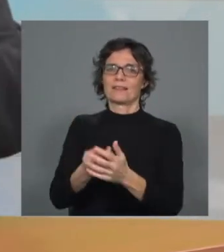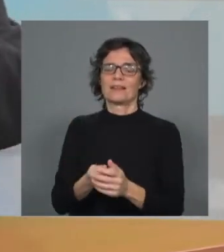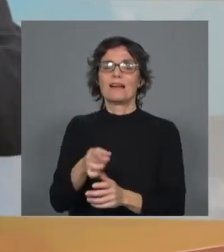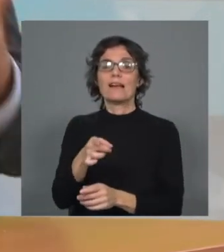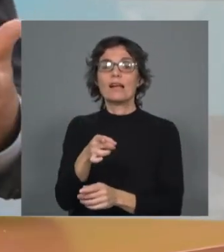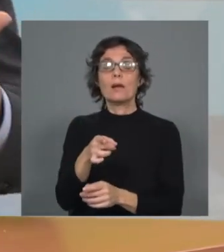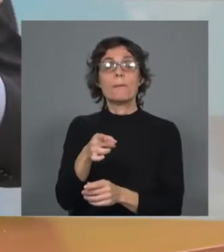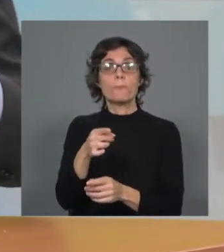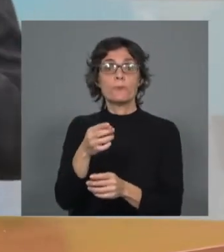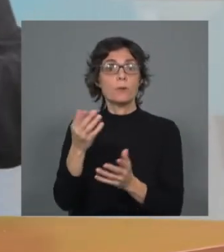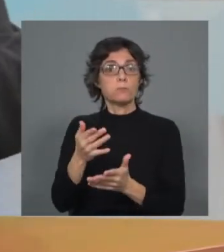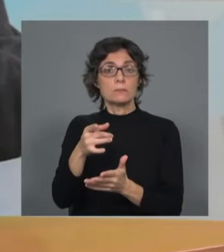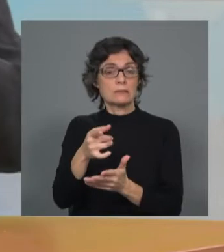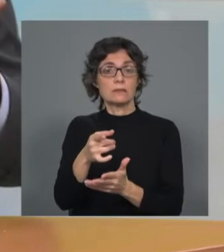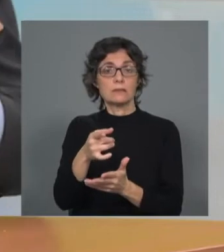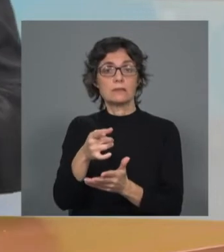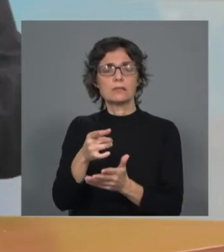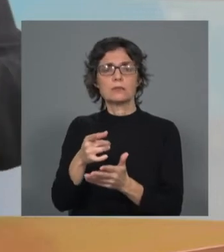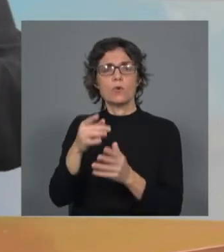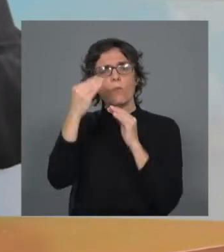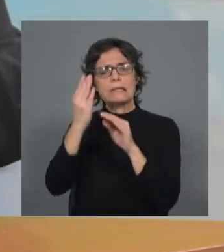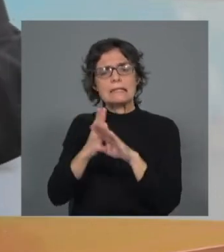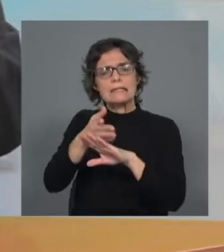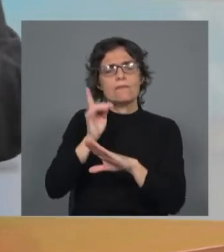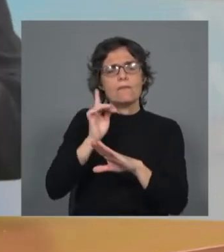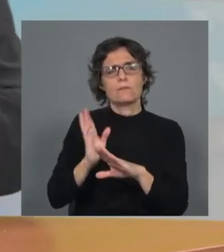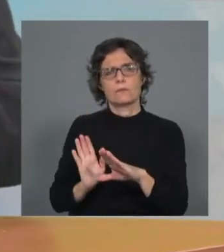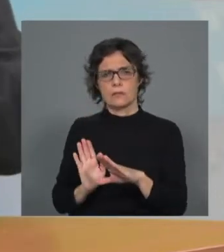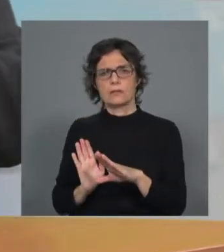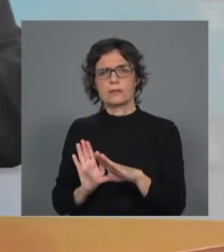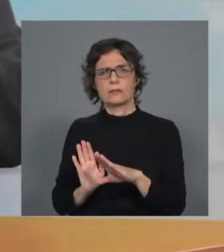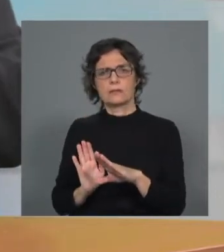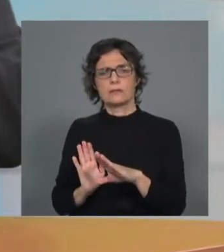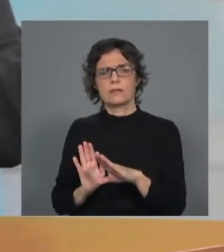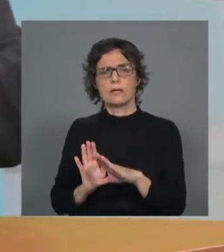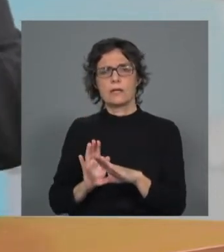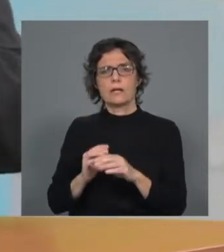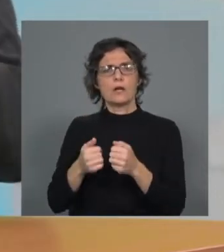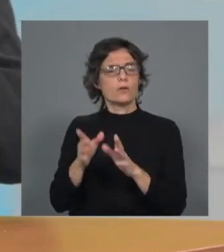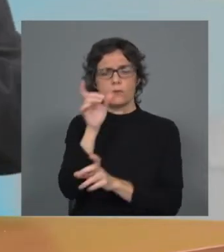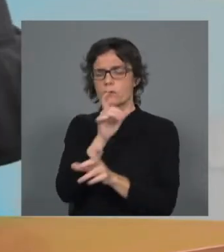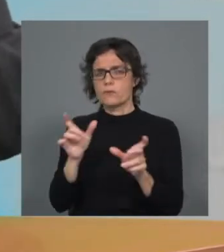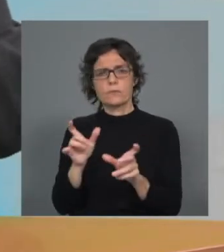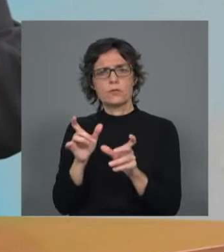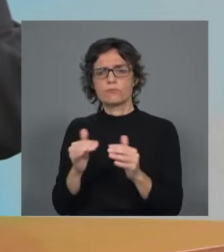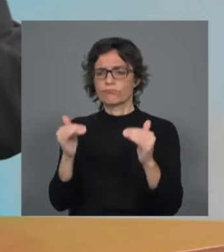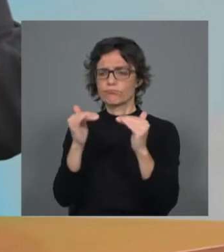portanto, deve ser acessível a todos, não é? Portanto, deve dar a oportunidade a todos de se